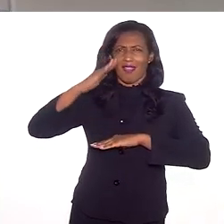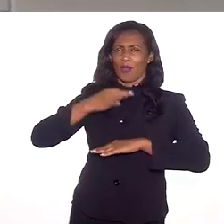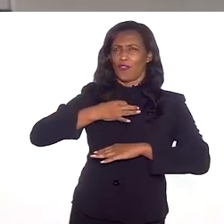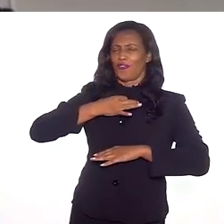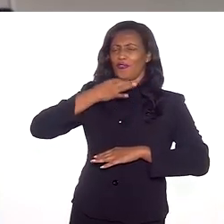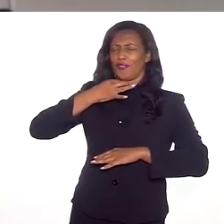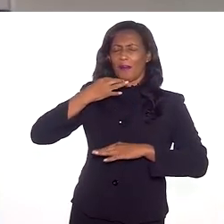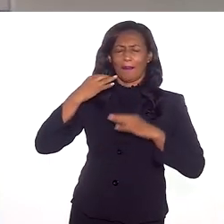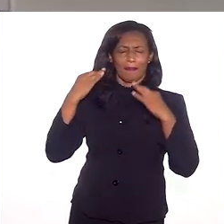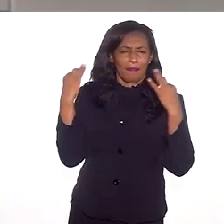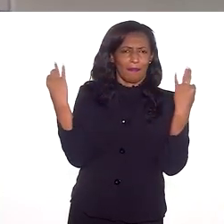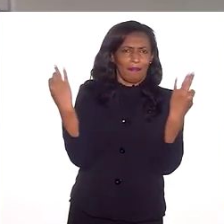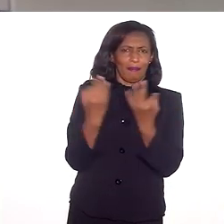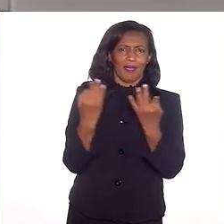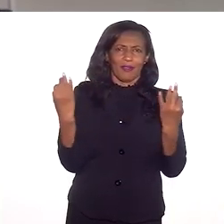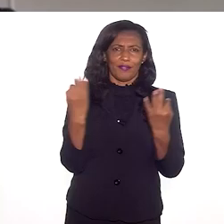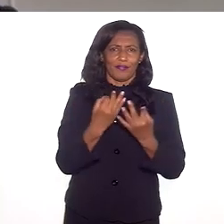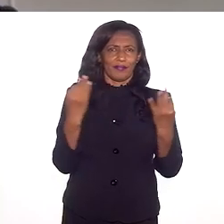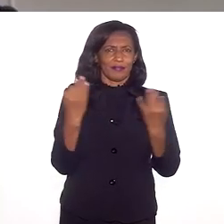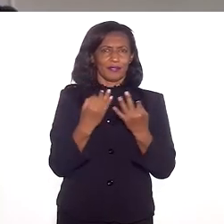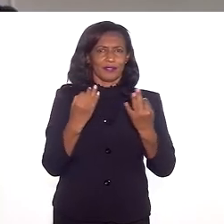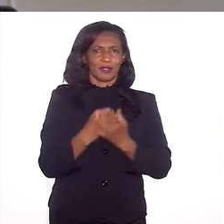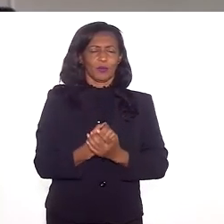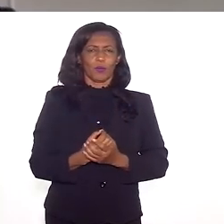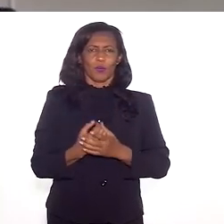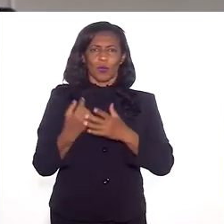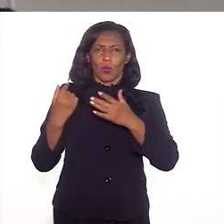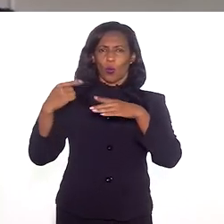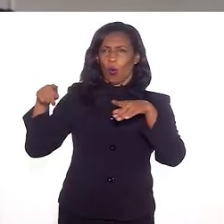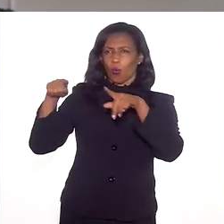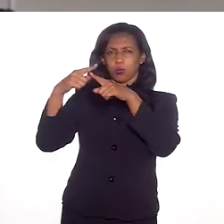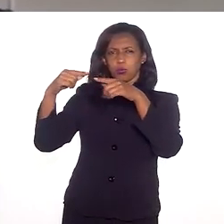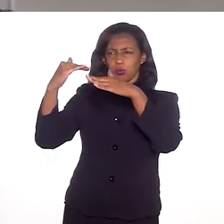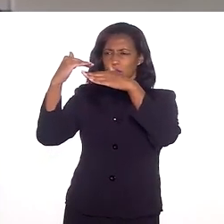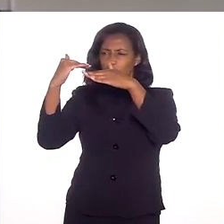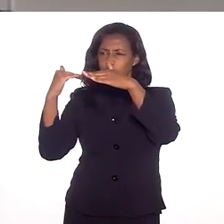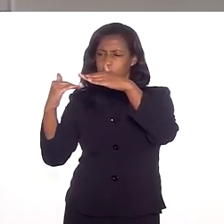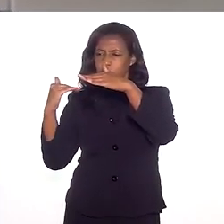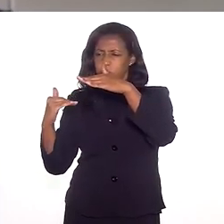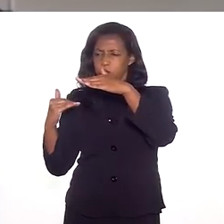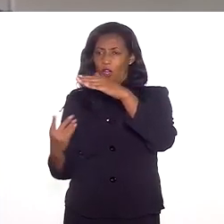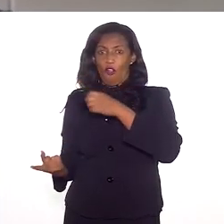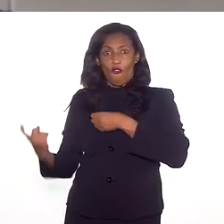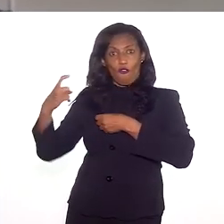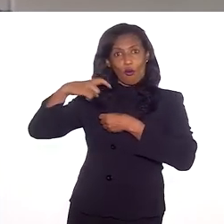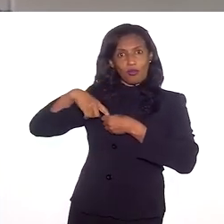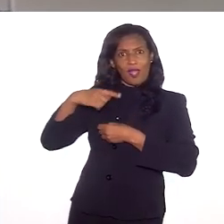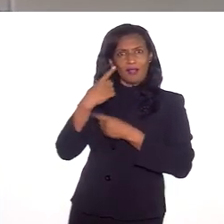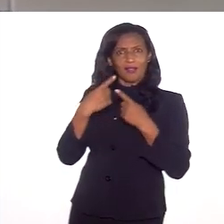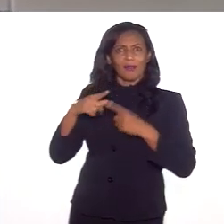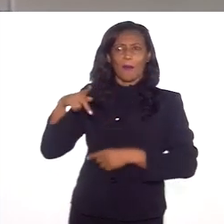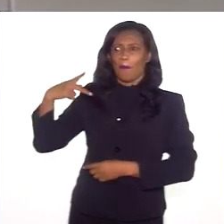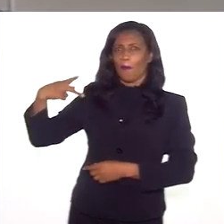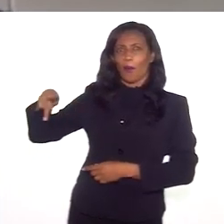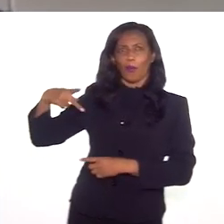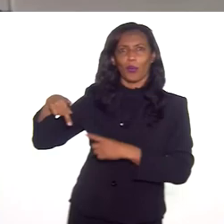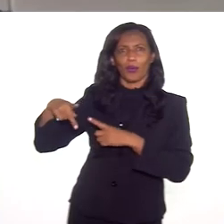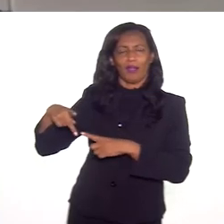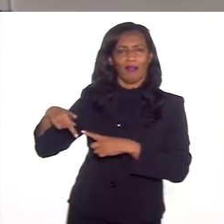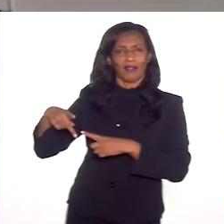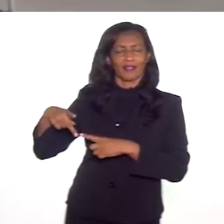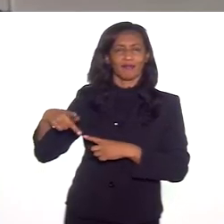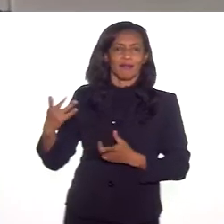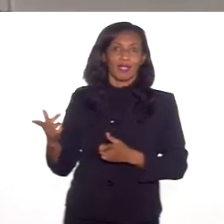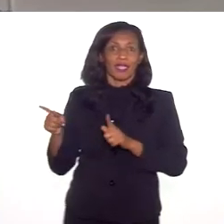uma afinação absoluta, com um repertório muito sofisticado, mas voltado para a música popular, e